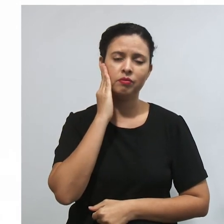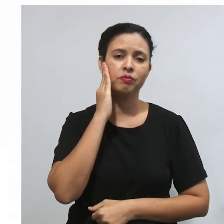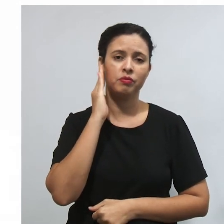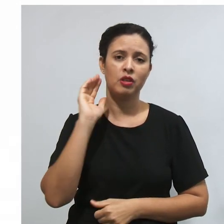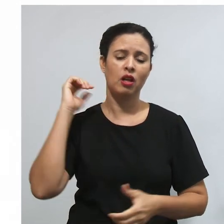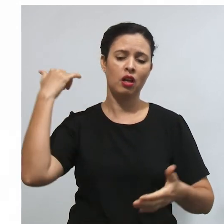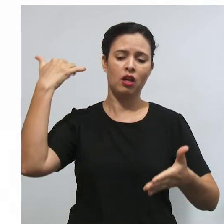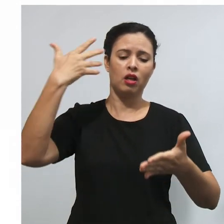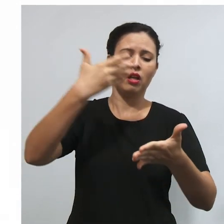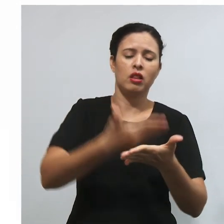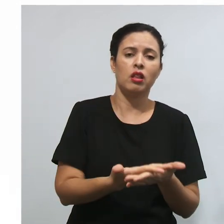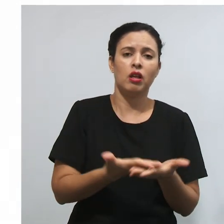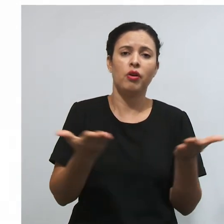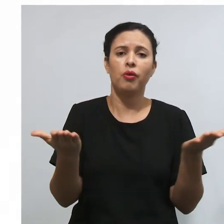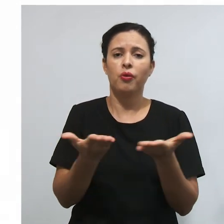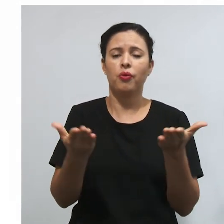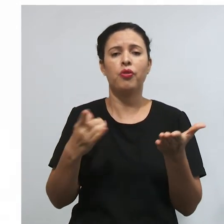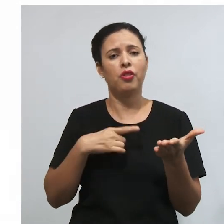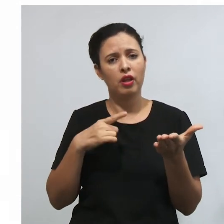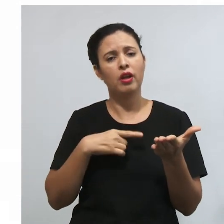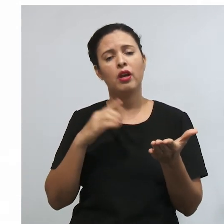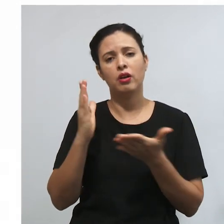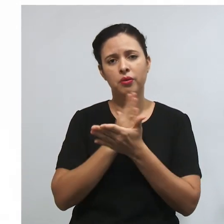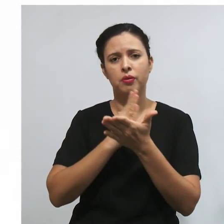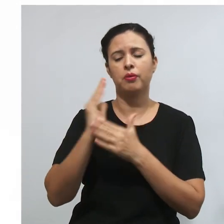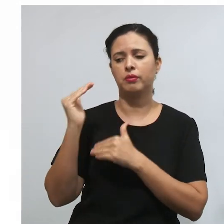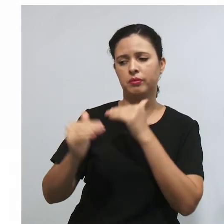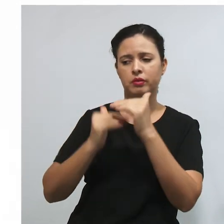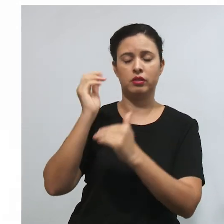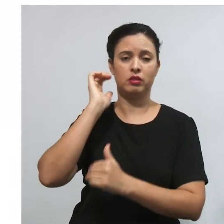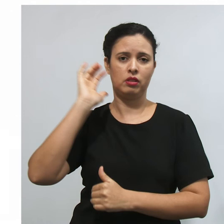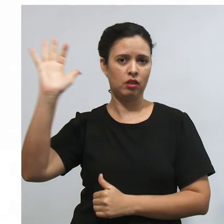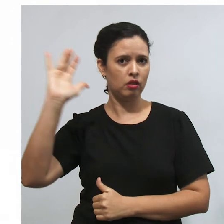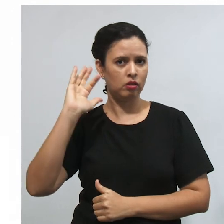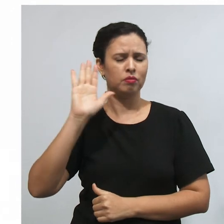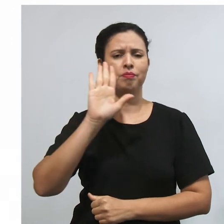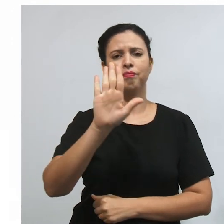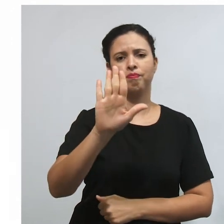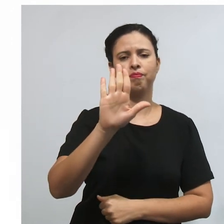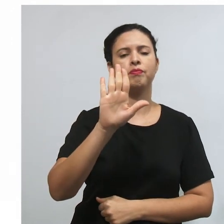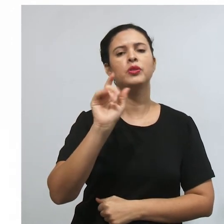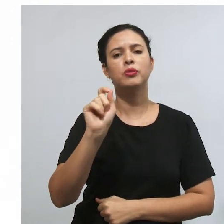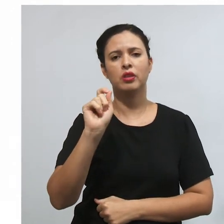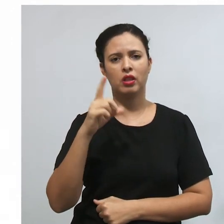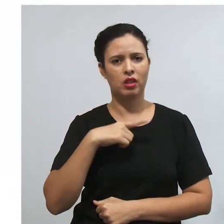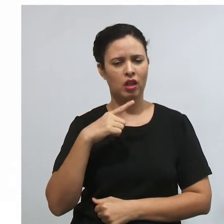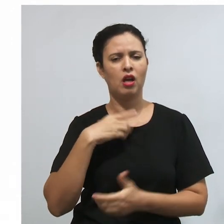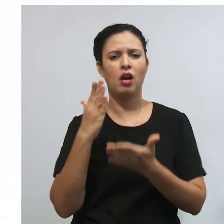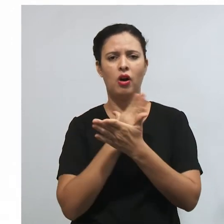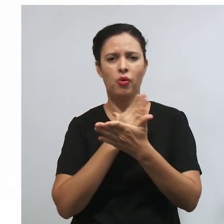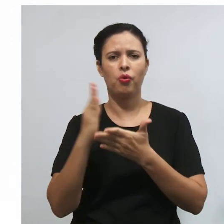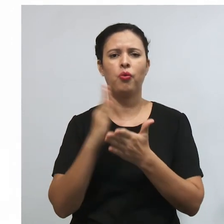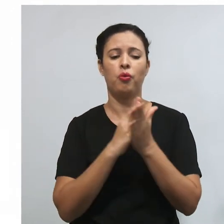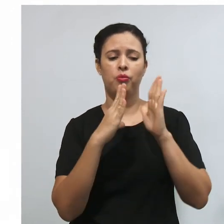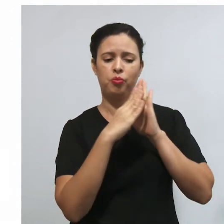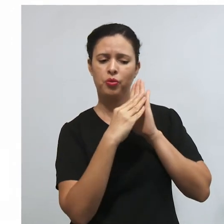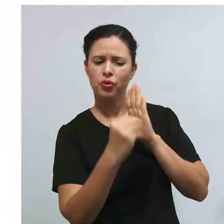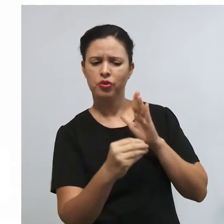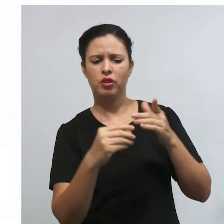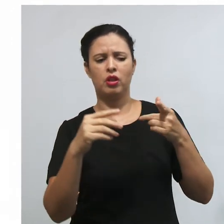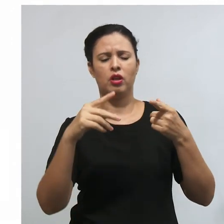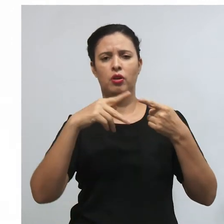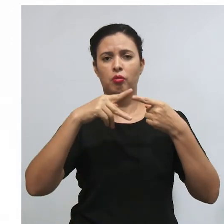até hoje houve muitos avanços teóricos, mas ainda há alguns paradigmas, alguns modelos